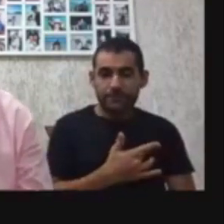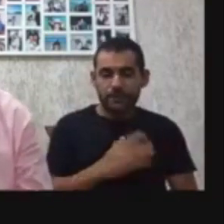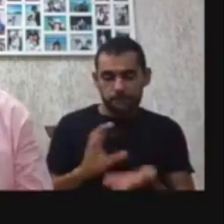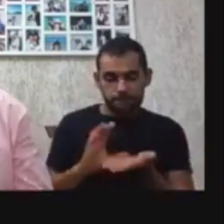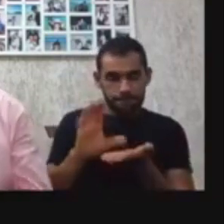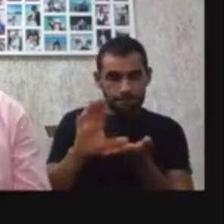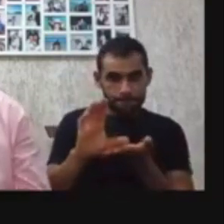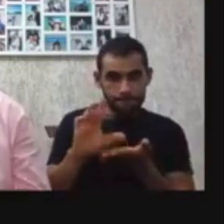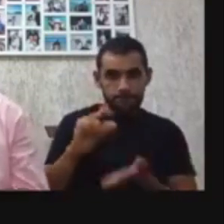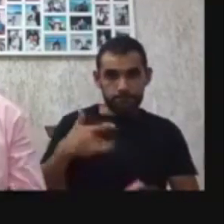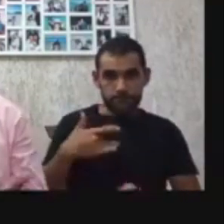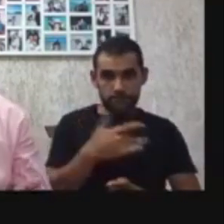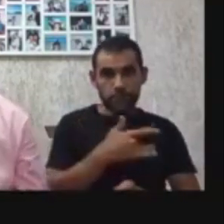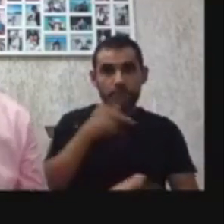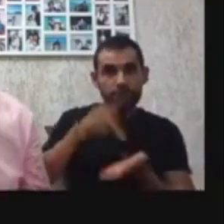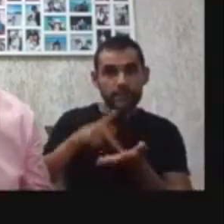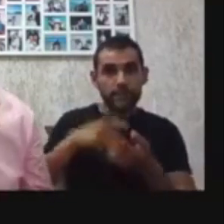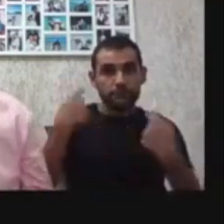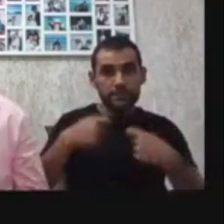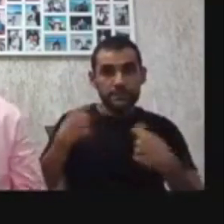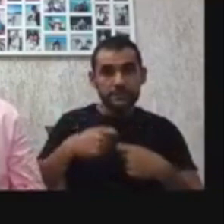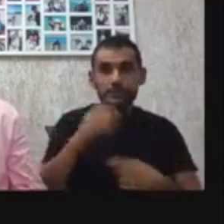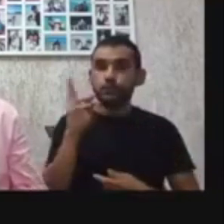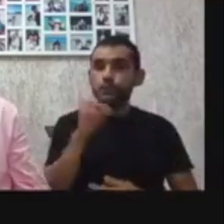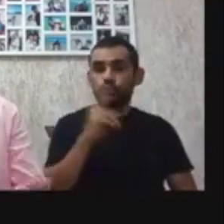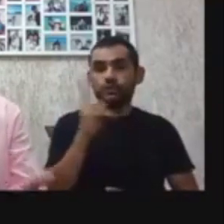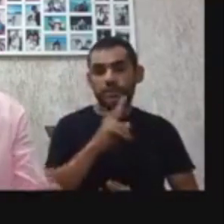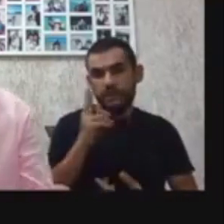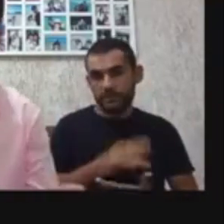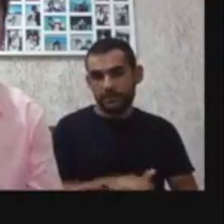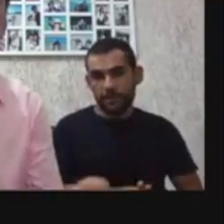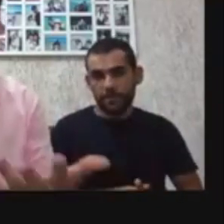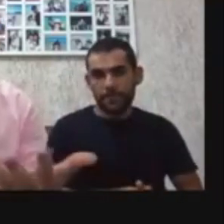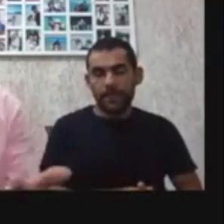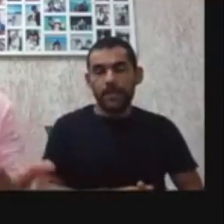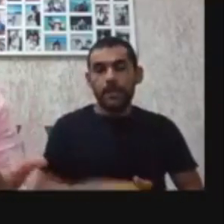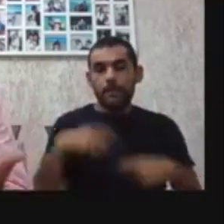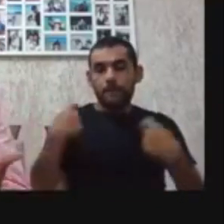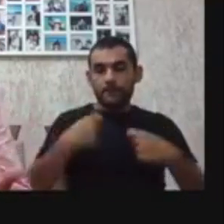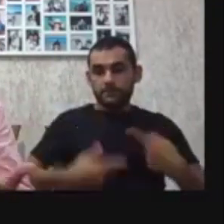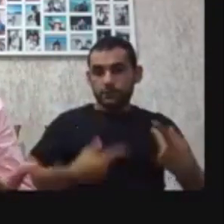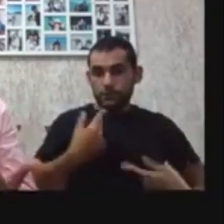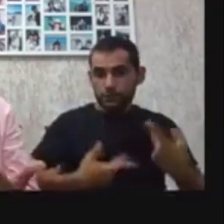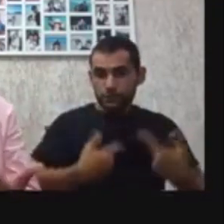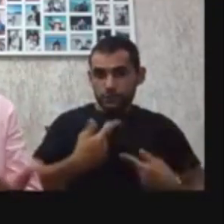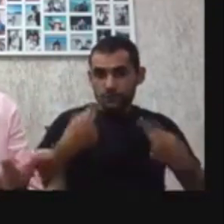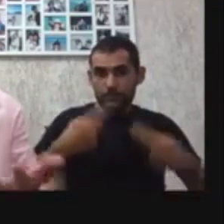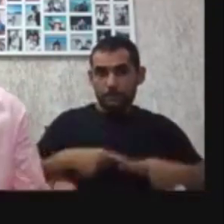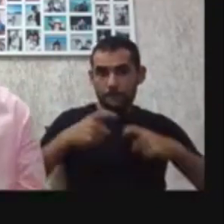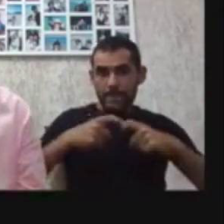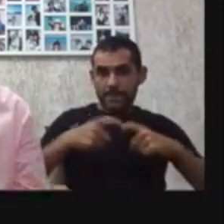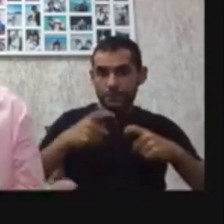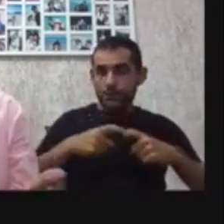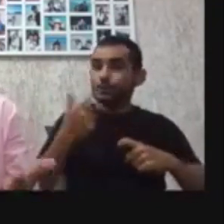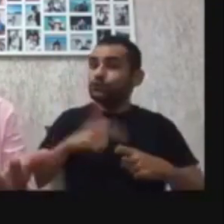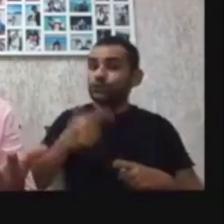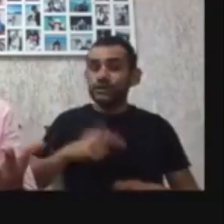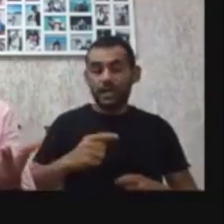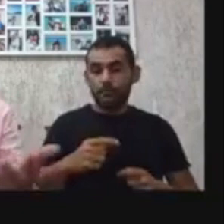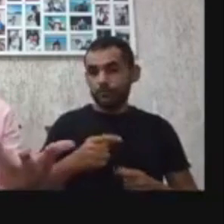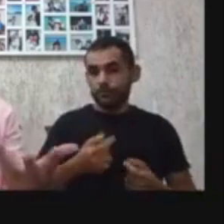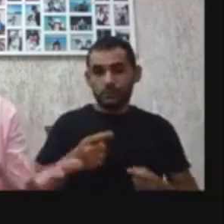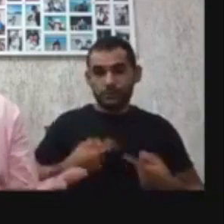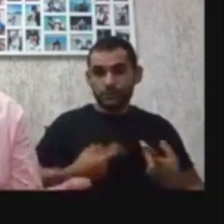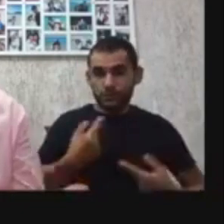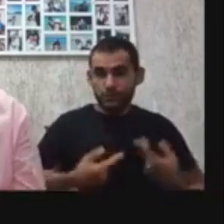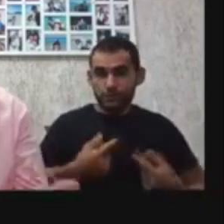gastar com saúde com quem realmente precisa num caso de urgência. Nós precisamos de cirurgiões na nossa cidade, nós não temos cirurgião oncológico,